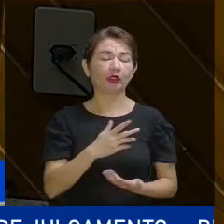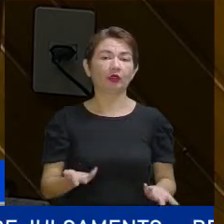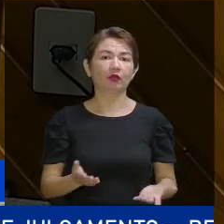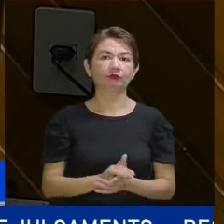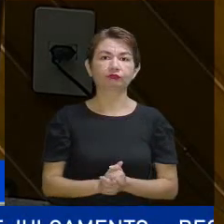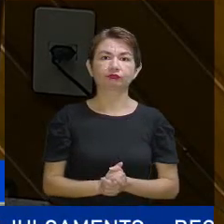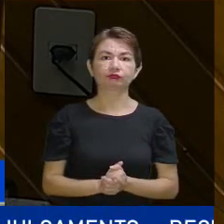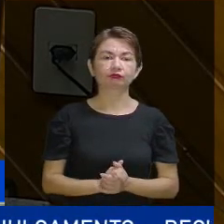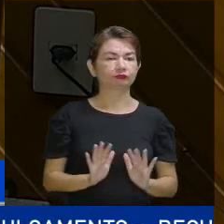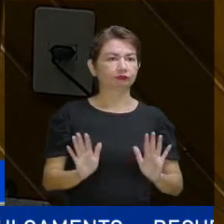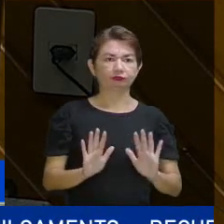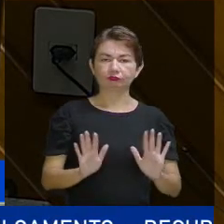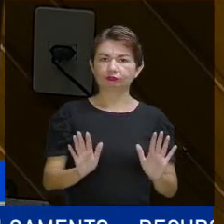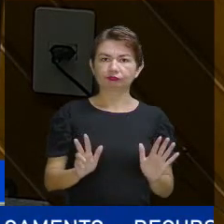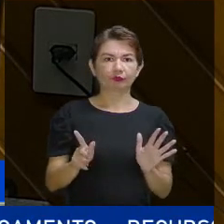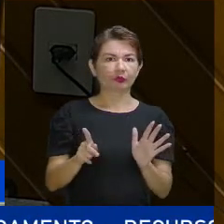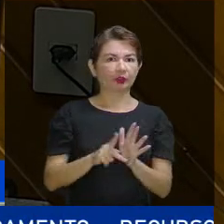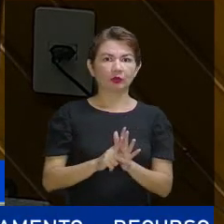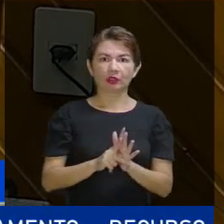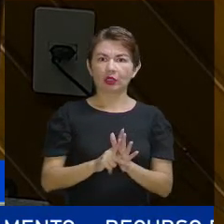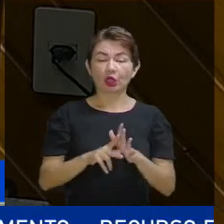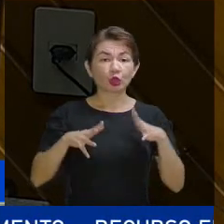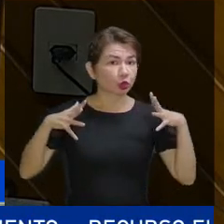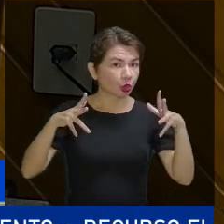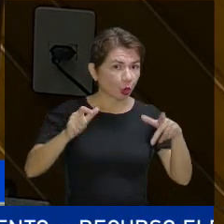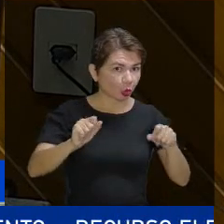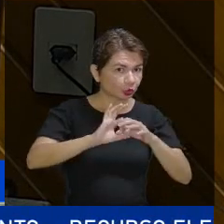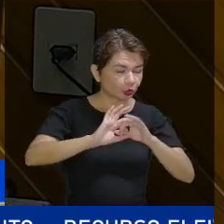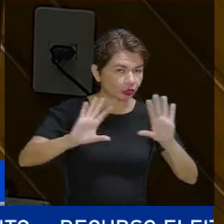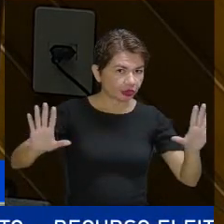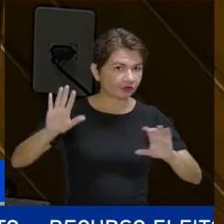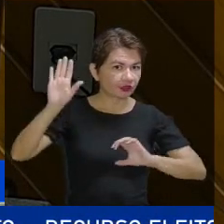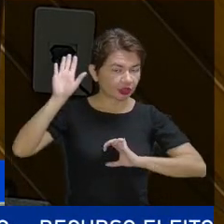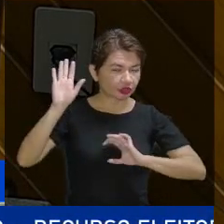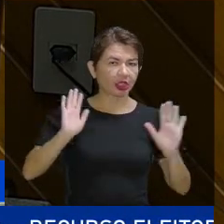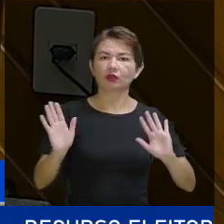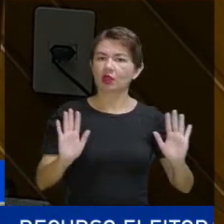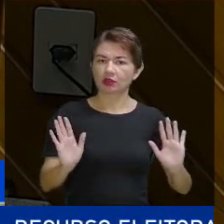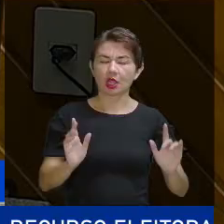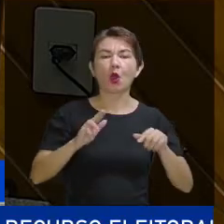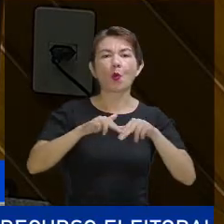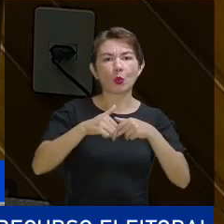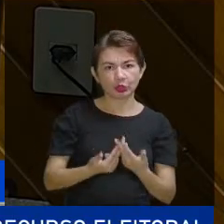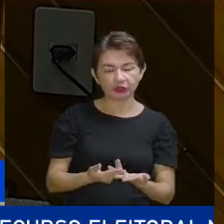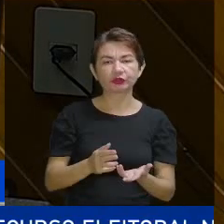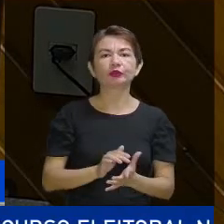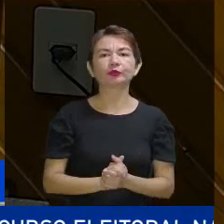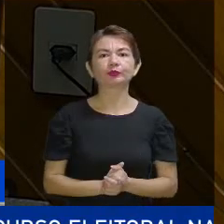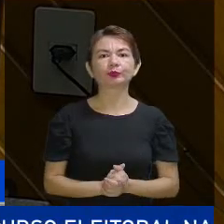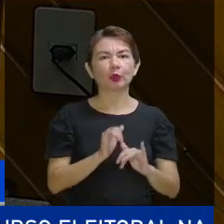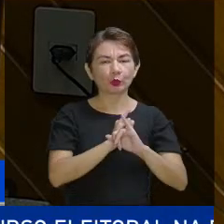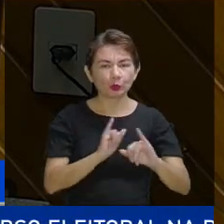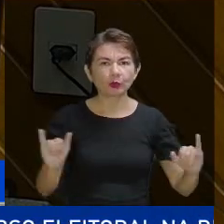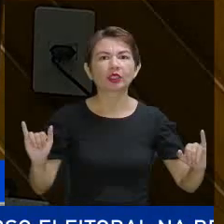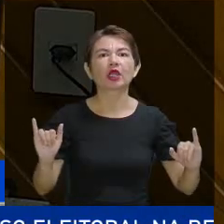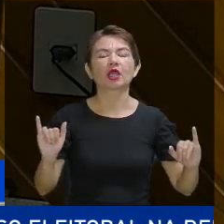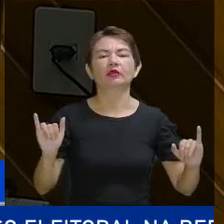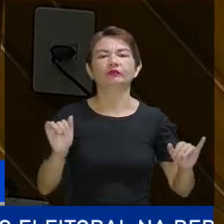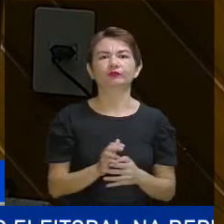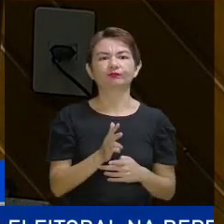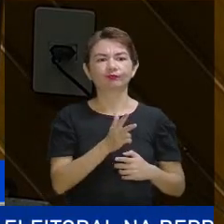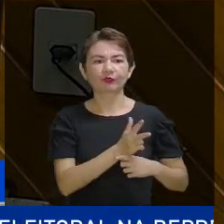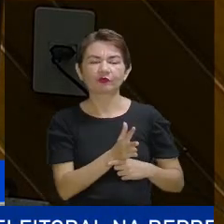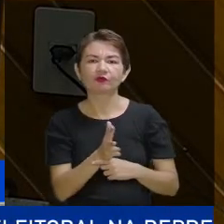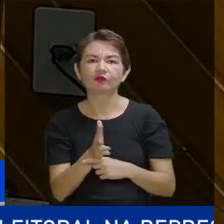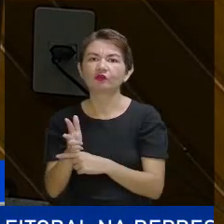era franqueável aos demais candidatos. Em síntese, a recorrente alega que o recorrido, ao publicar vídeo em sua